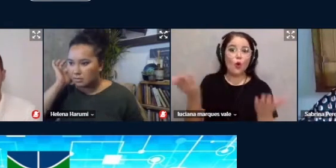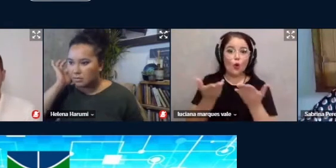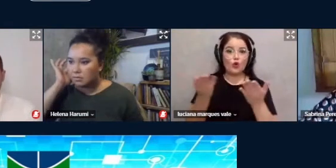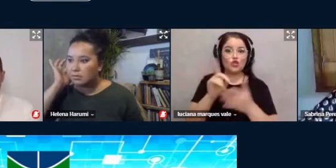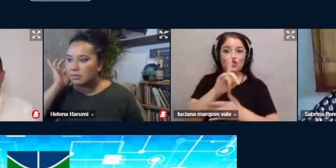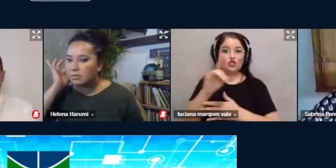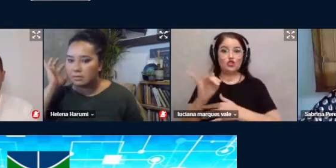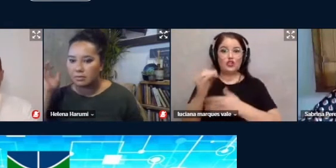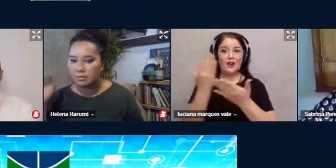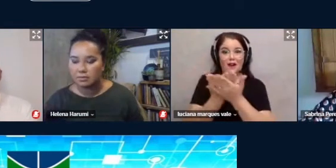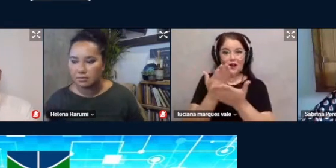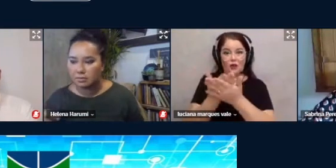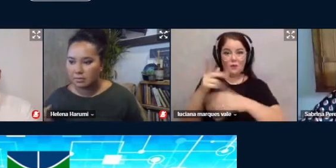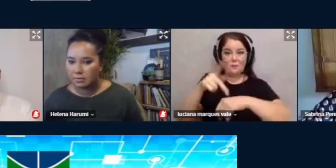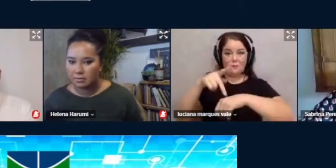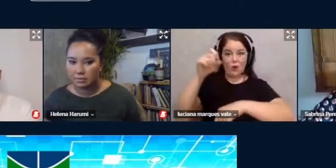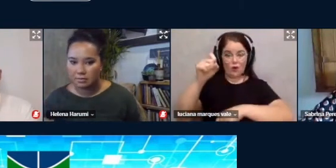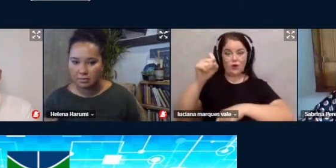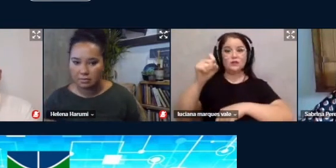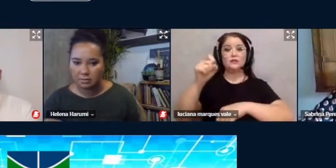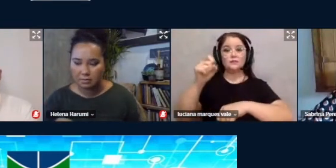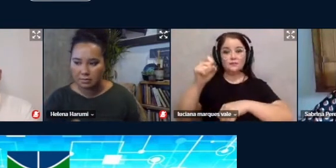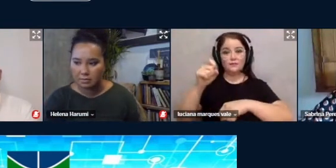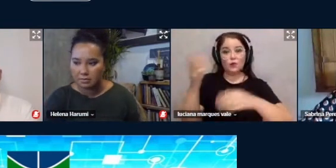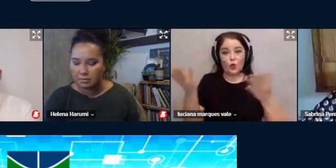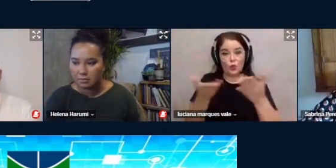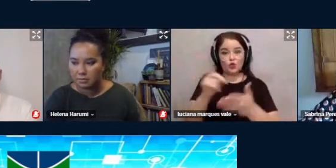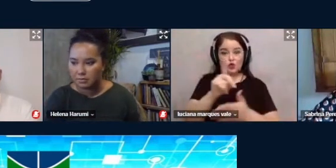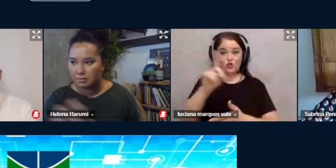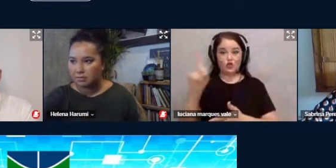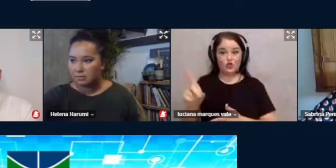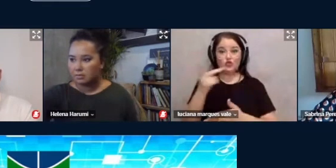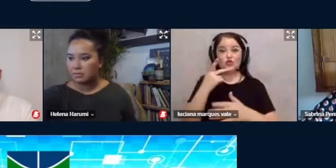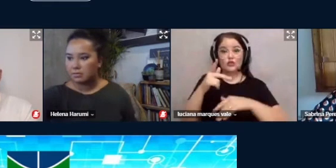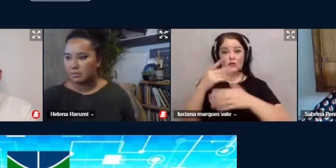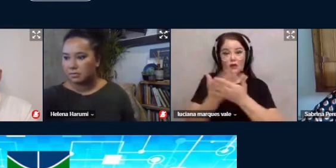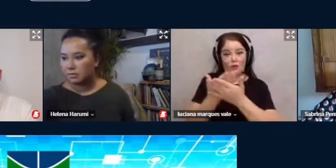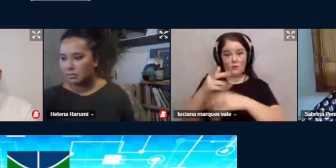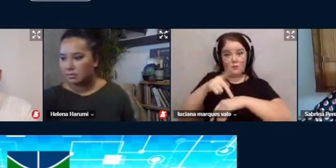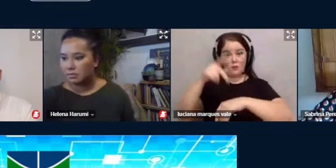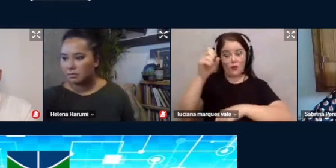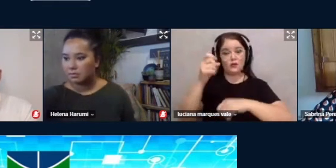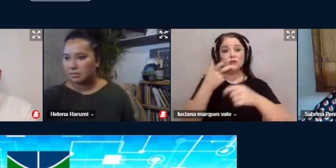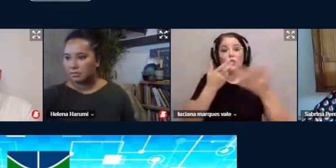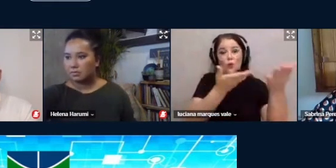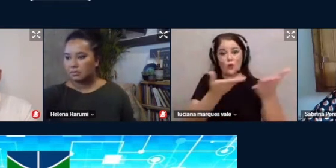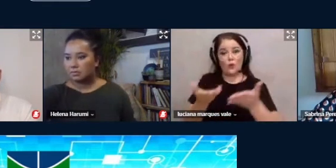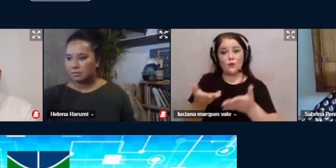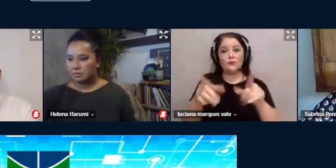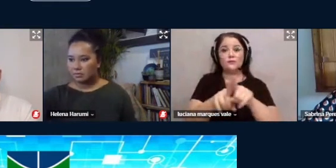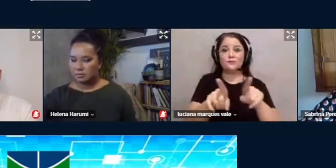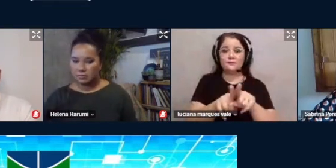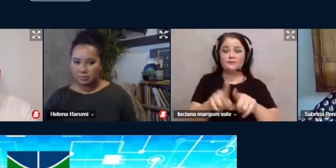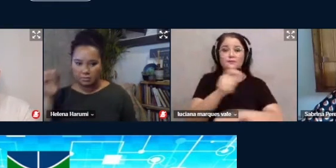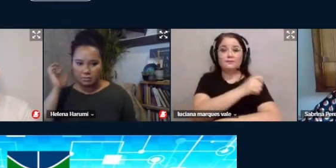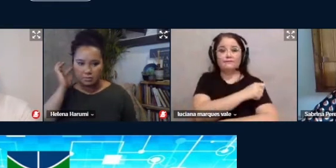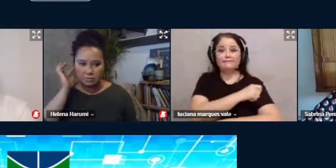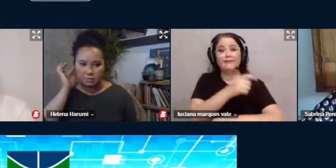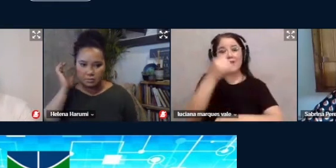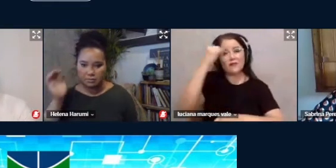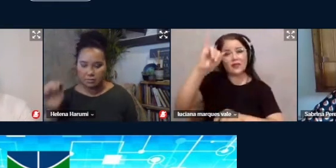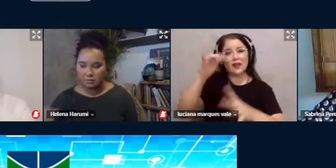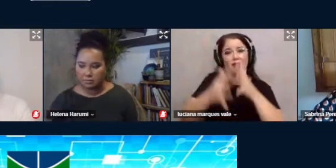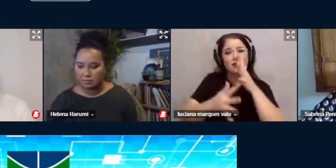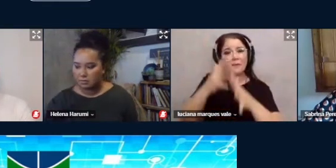de pós-graduação, é dia da aula de pós, mas para não atrapalhar